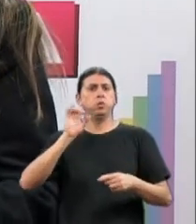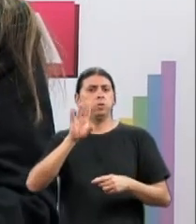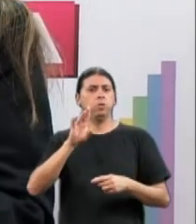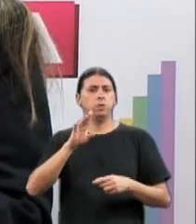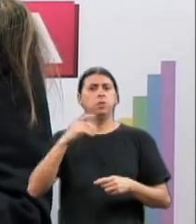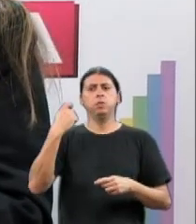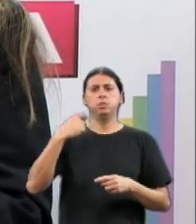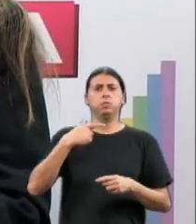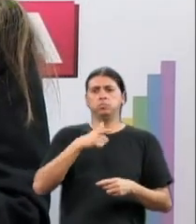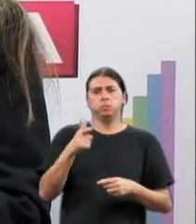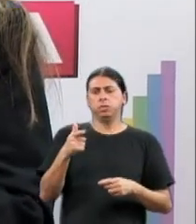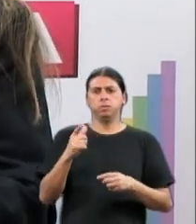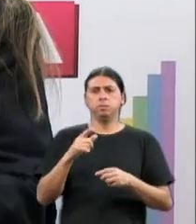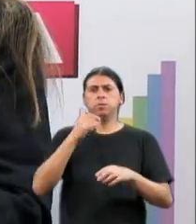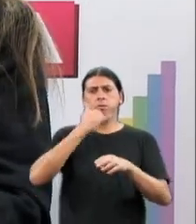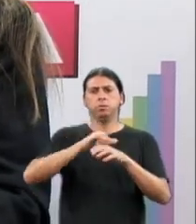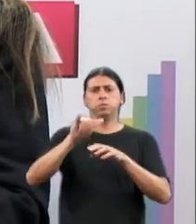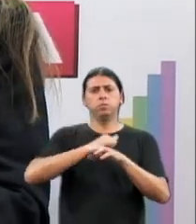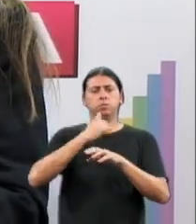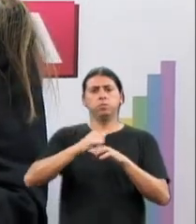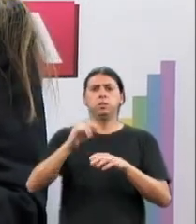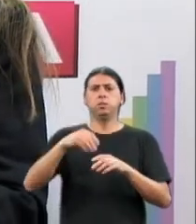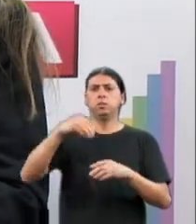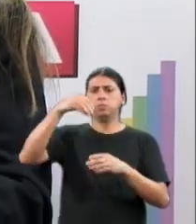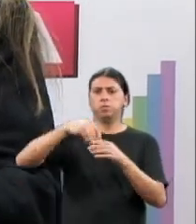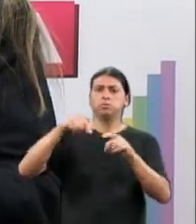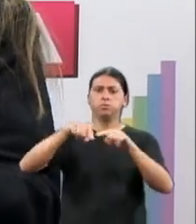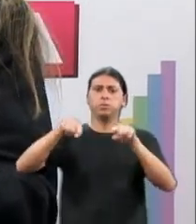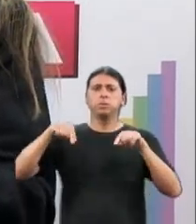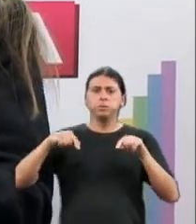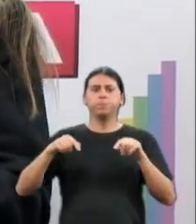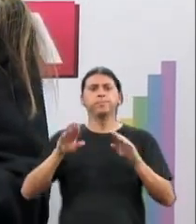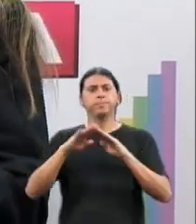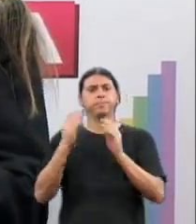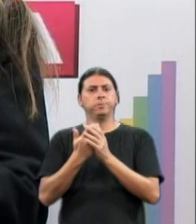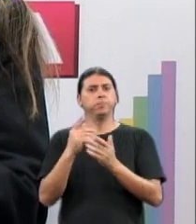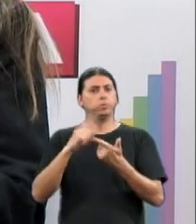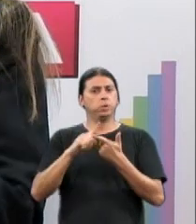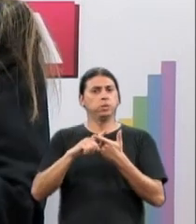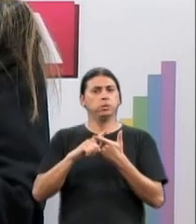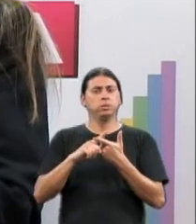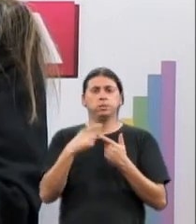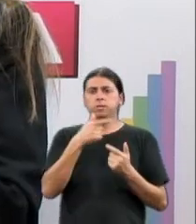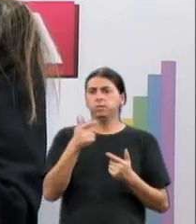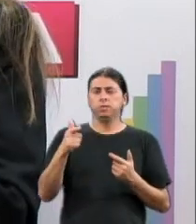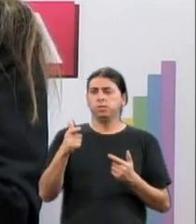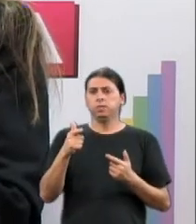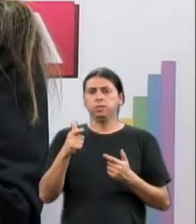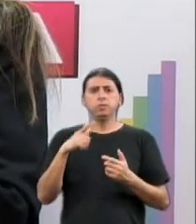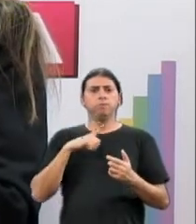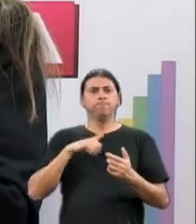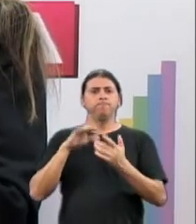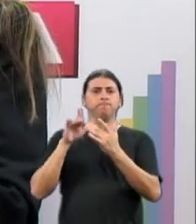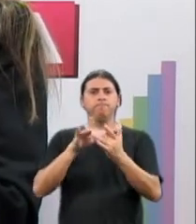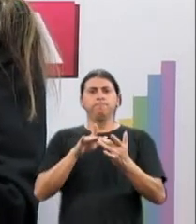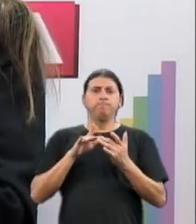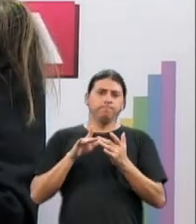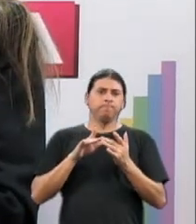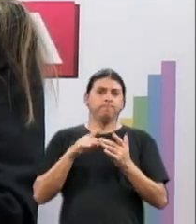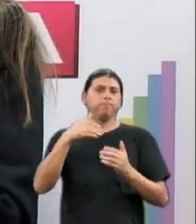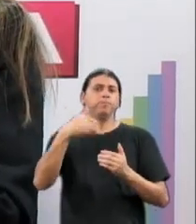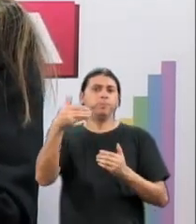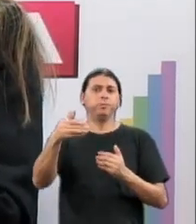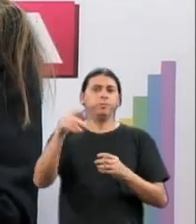consegue permanecer com esse material dentro da sala de aula, porque ele não existe um canal muito dialógico entre o que o